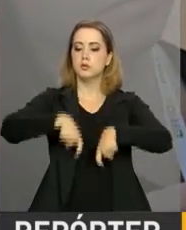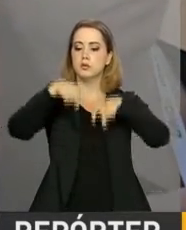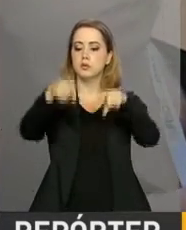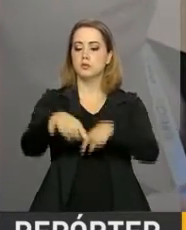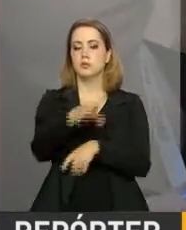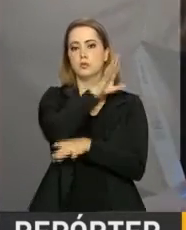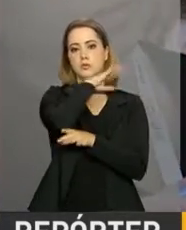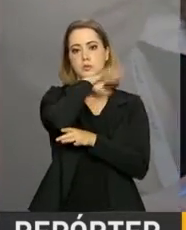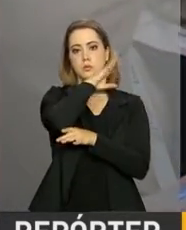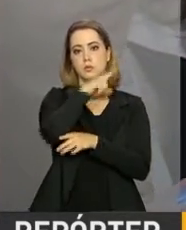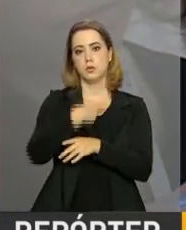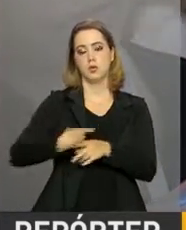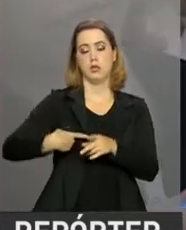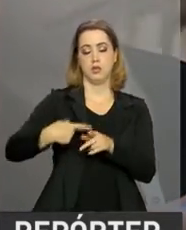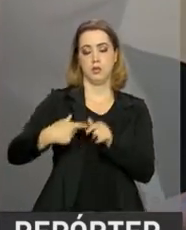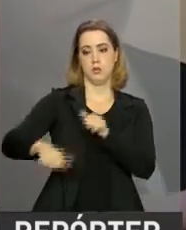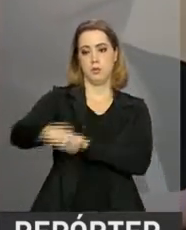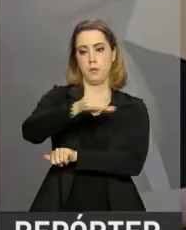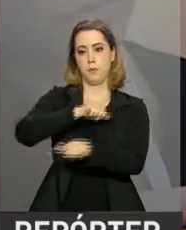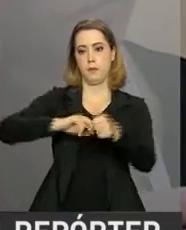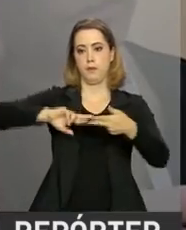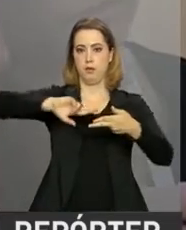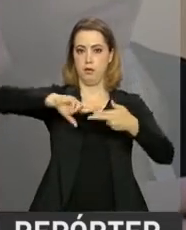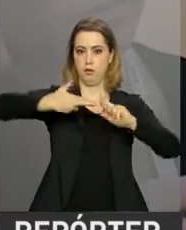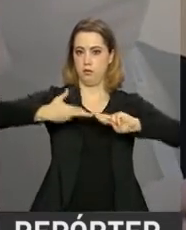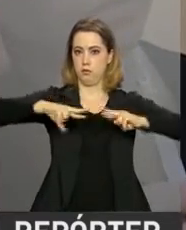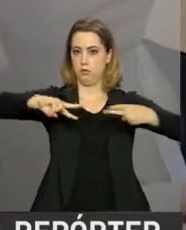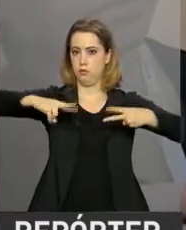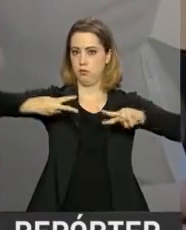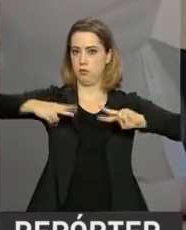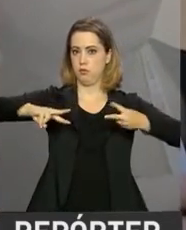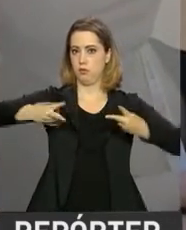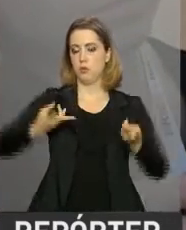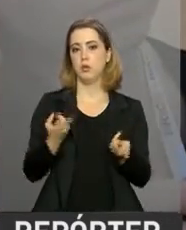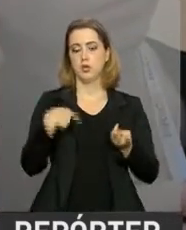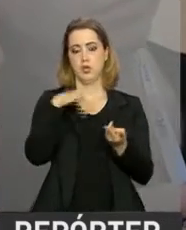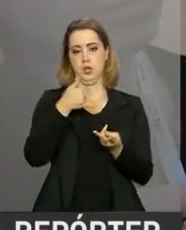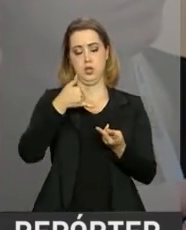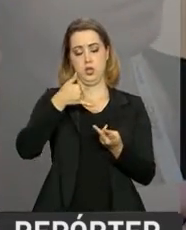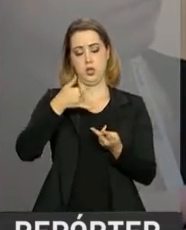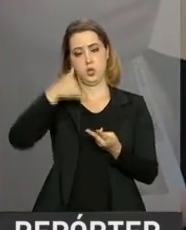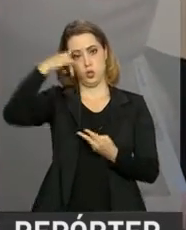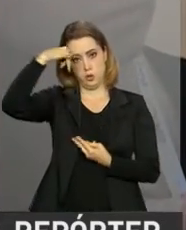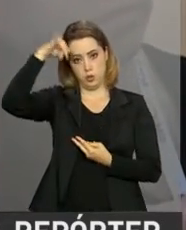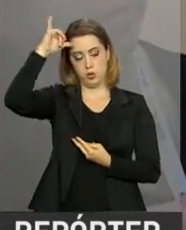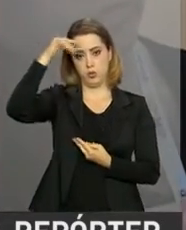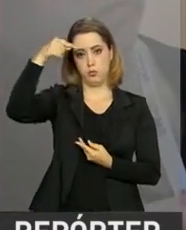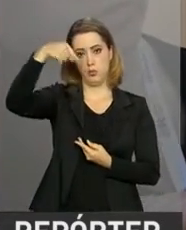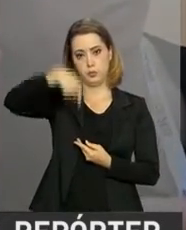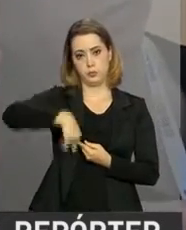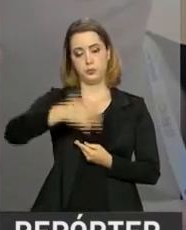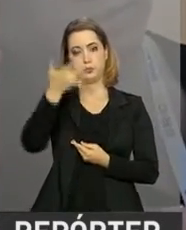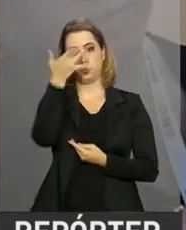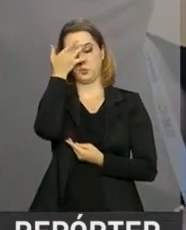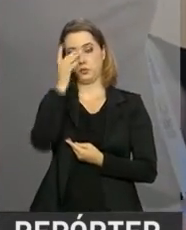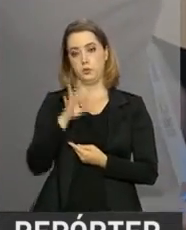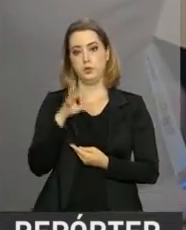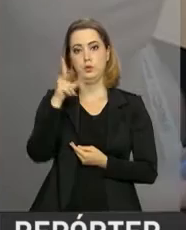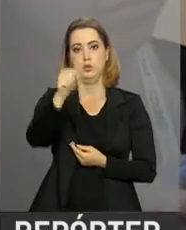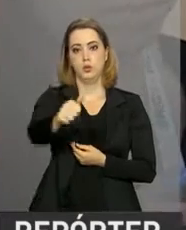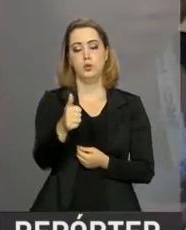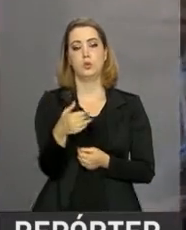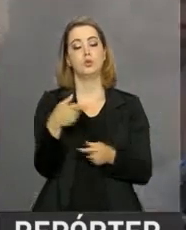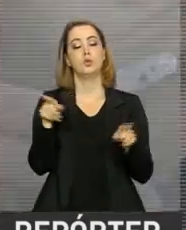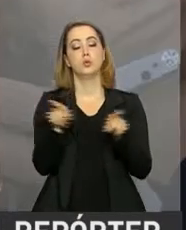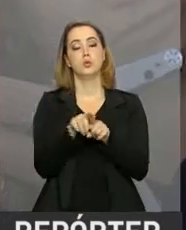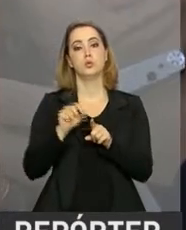genomas de material genético de bovinos aqui dá da índia já que o brasil todo o rebanho brasileiro é